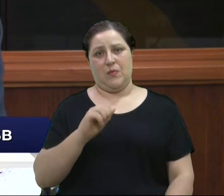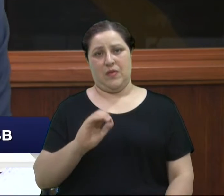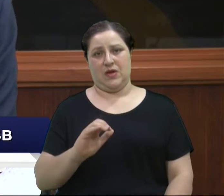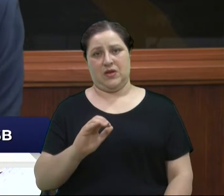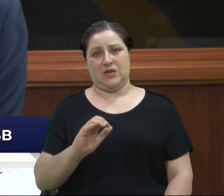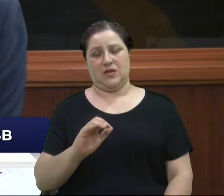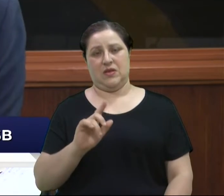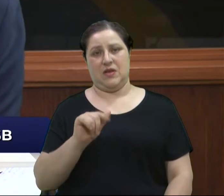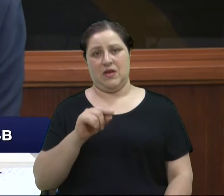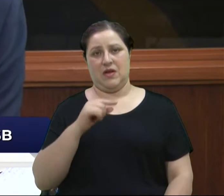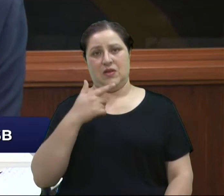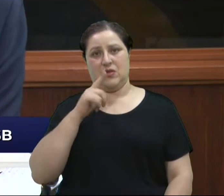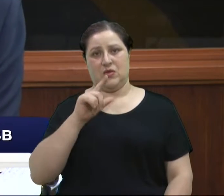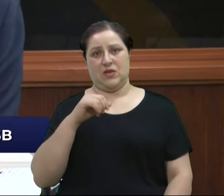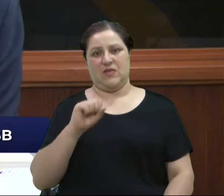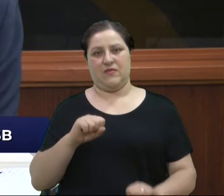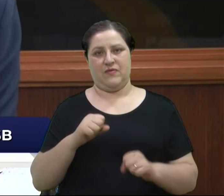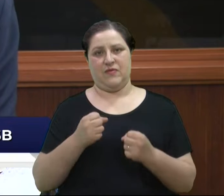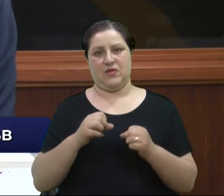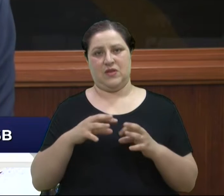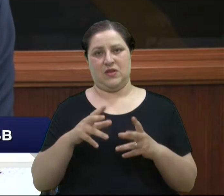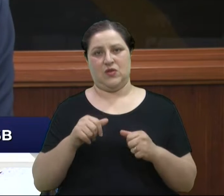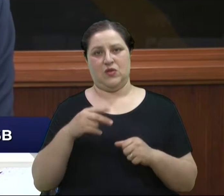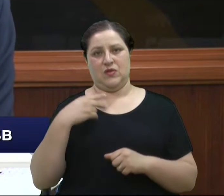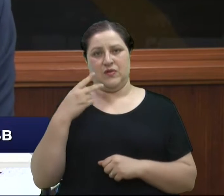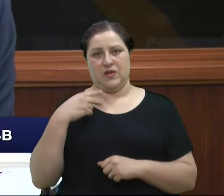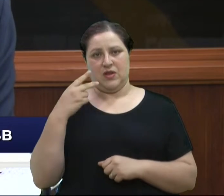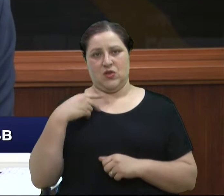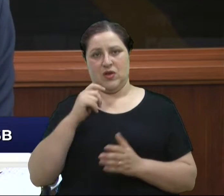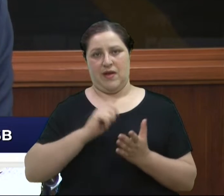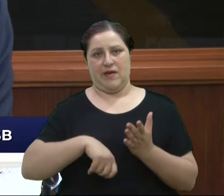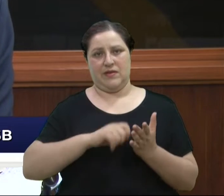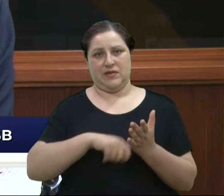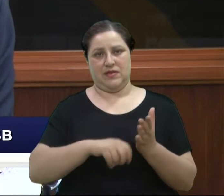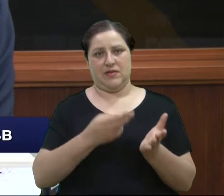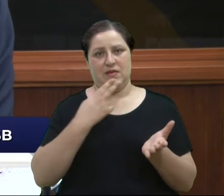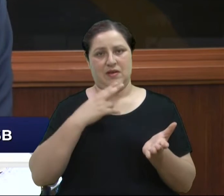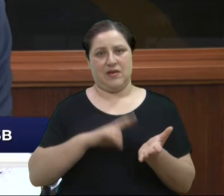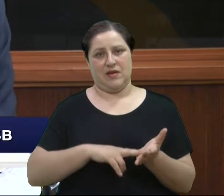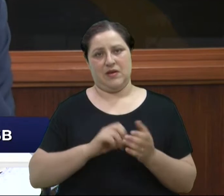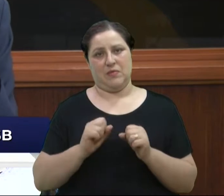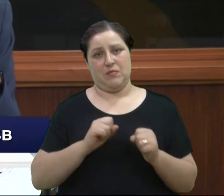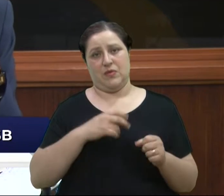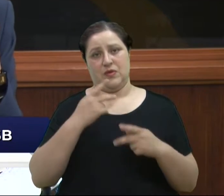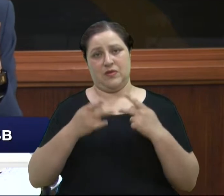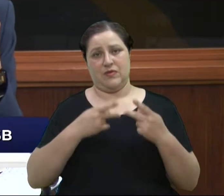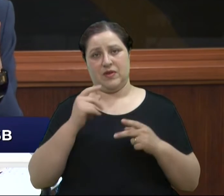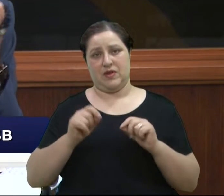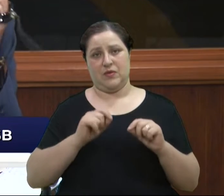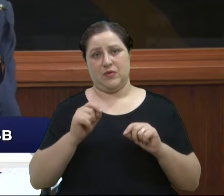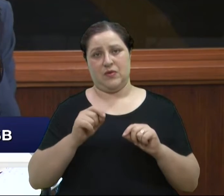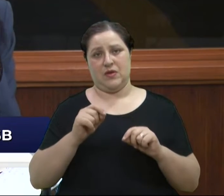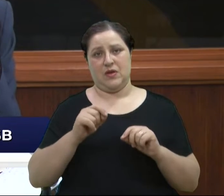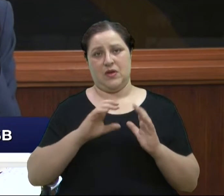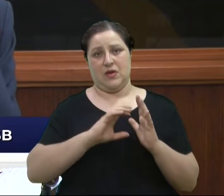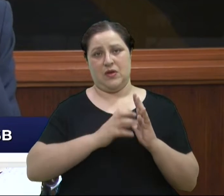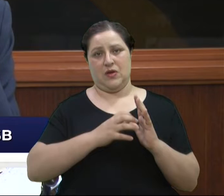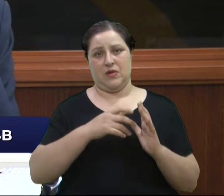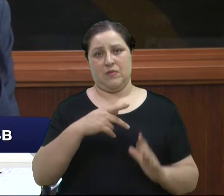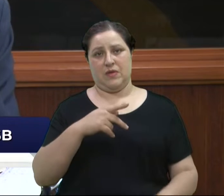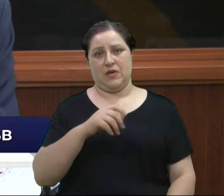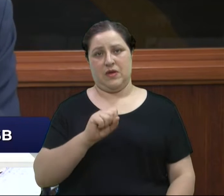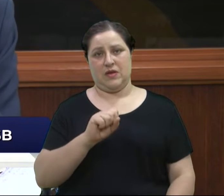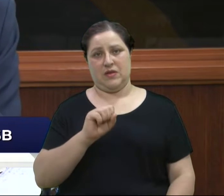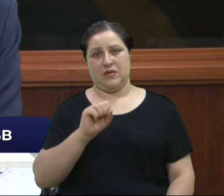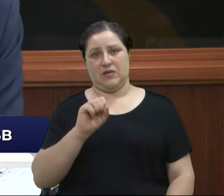nós ganhamos força, eu acho que todos os vereadores, porque eu posso dizer que o PSD, ele sempre